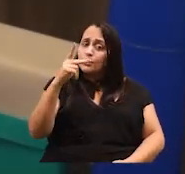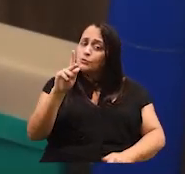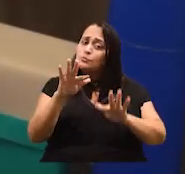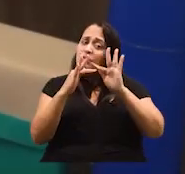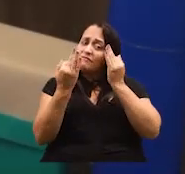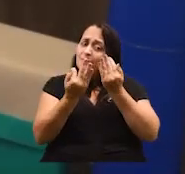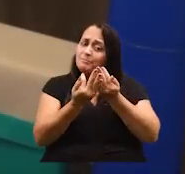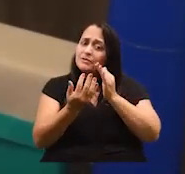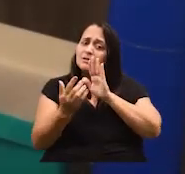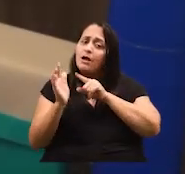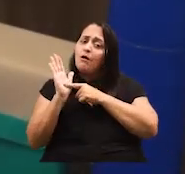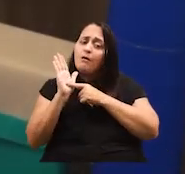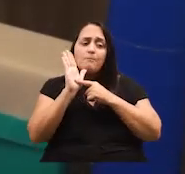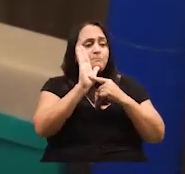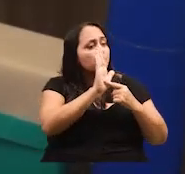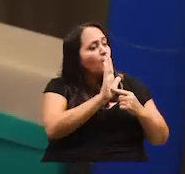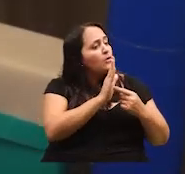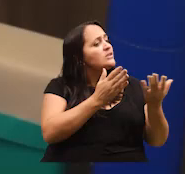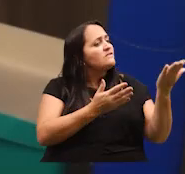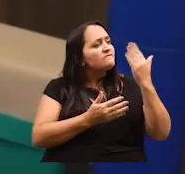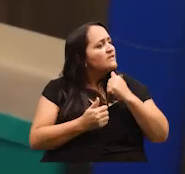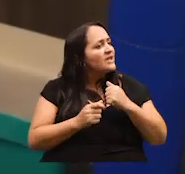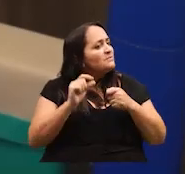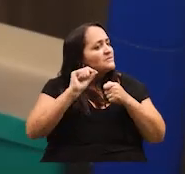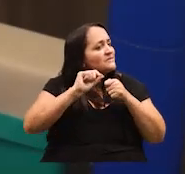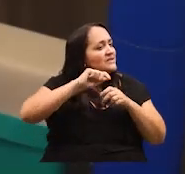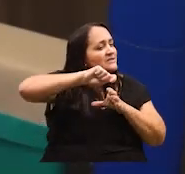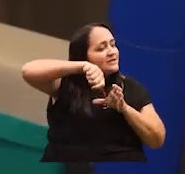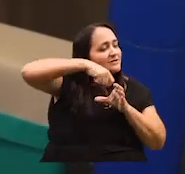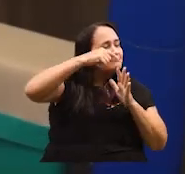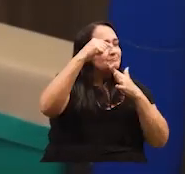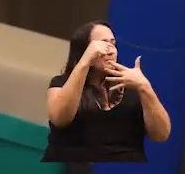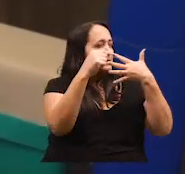para você ter um repertório aí maior de